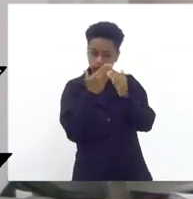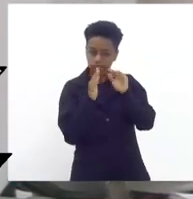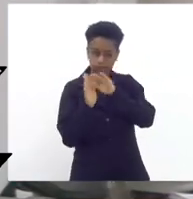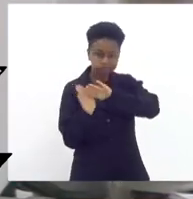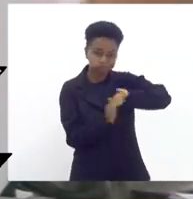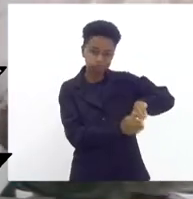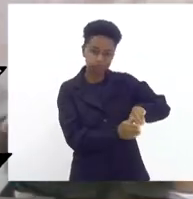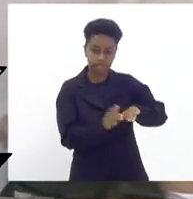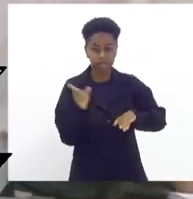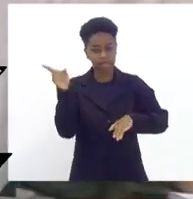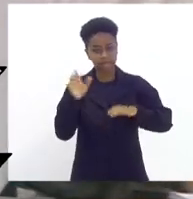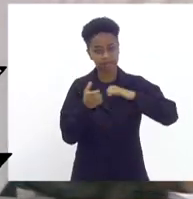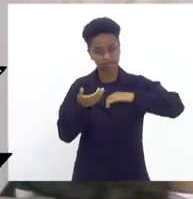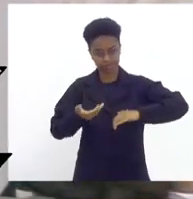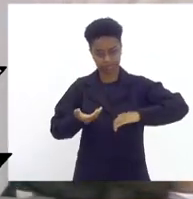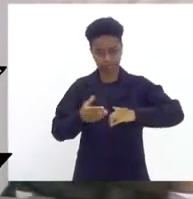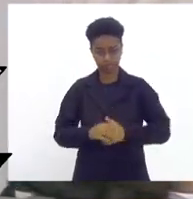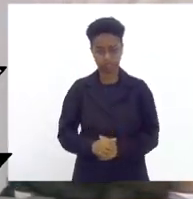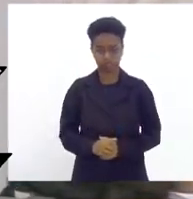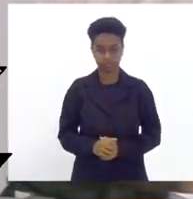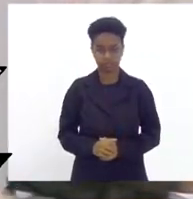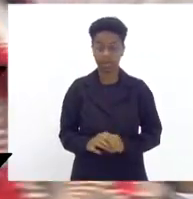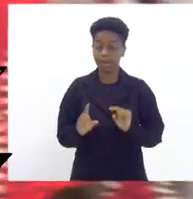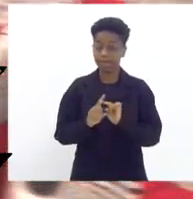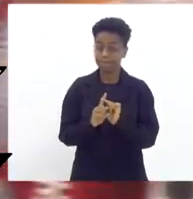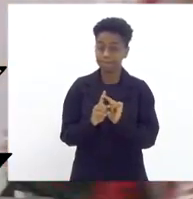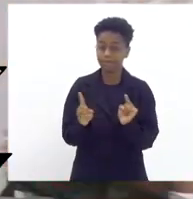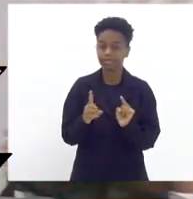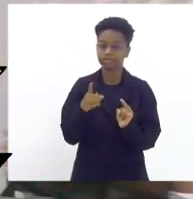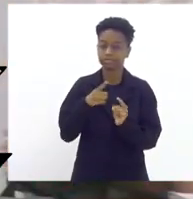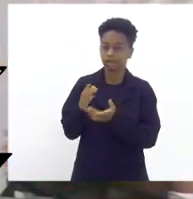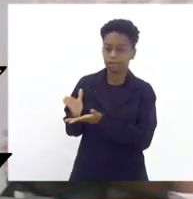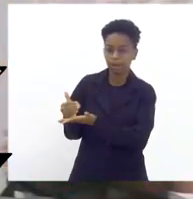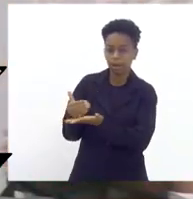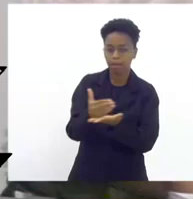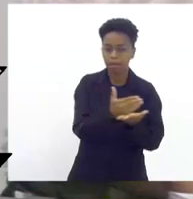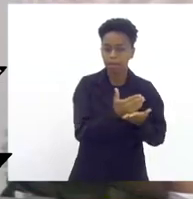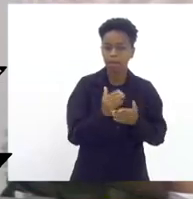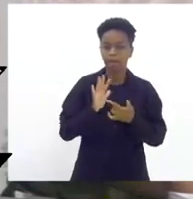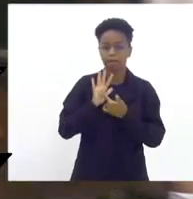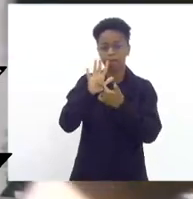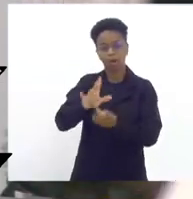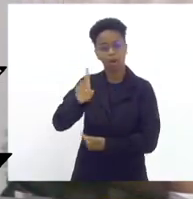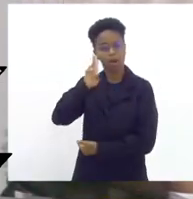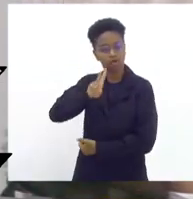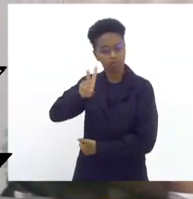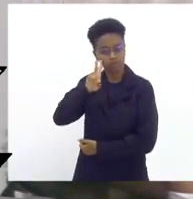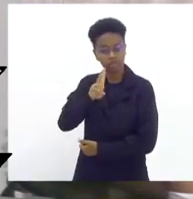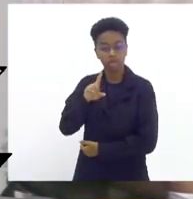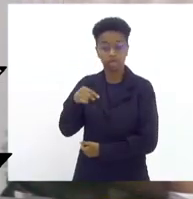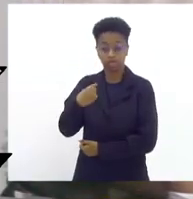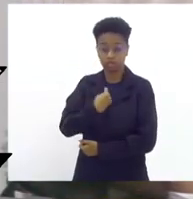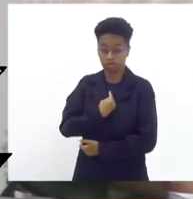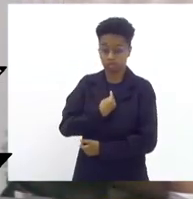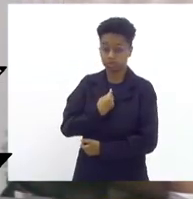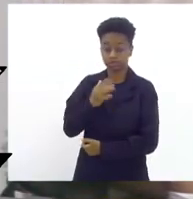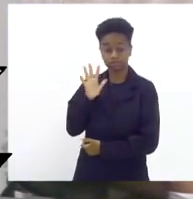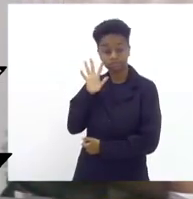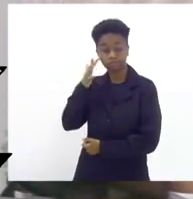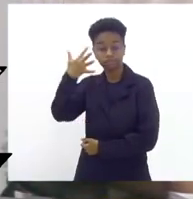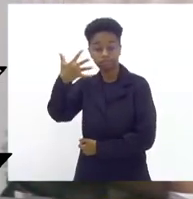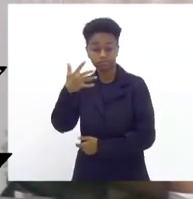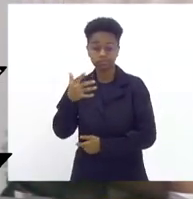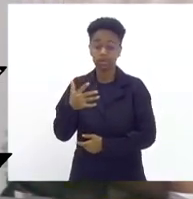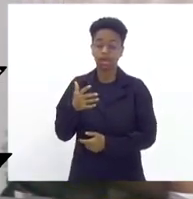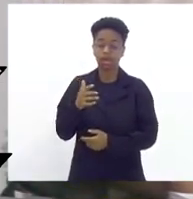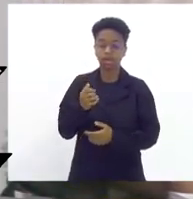no Congresso Nacional e diante dos dados das histórias nosso mandato decidiu se